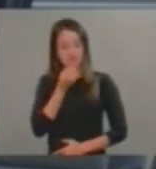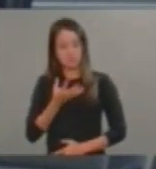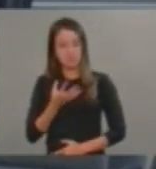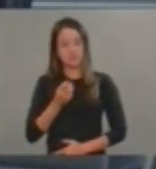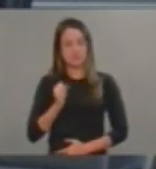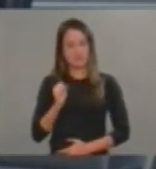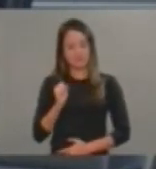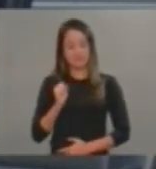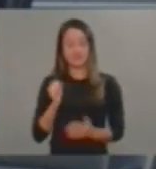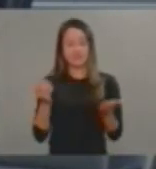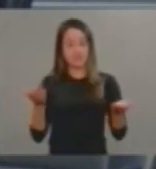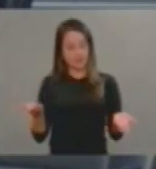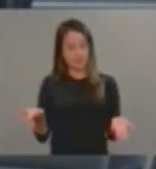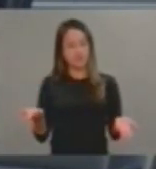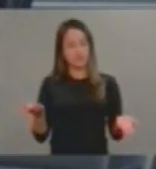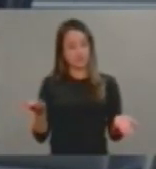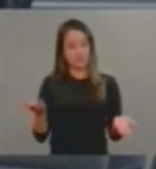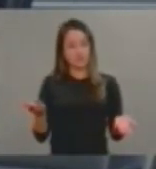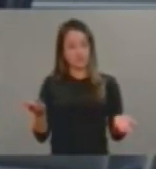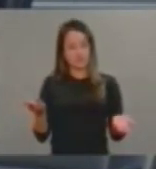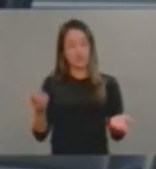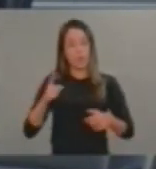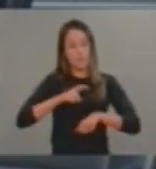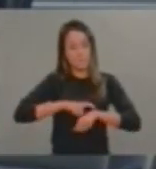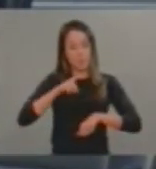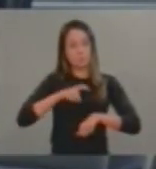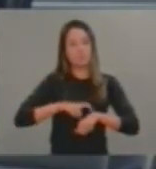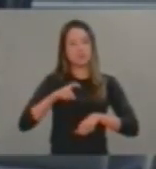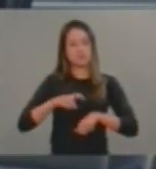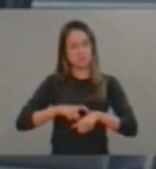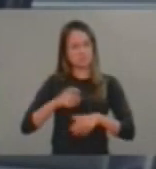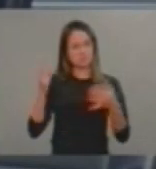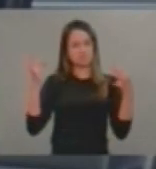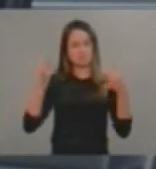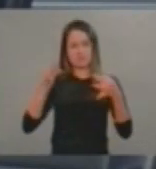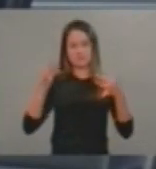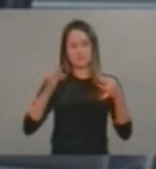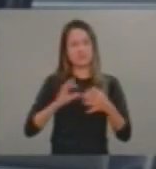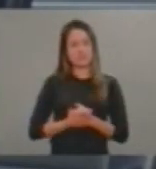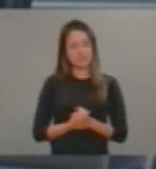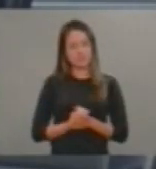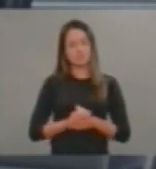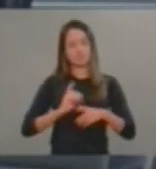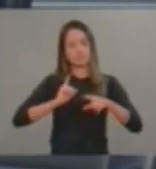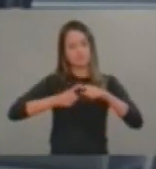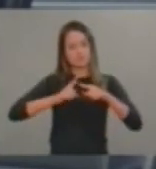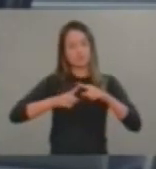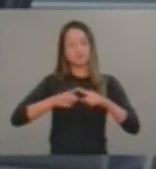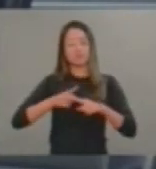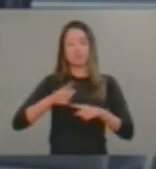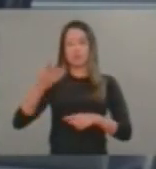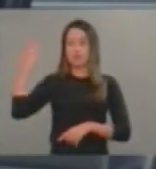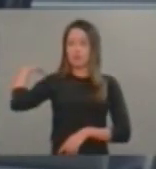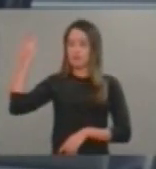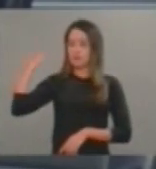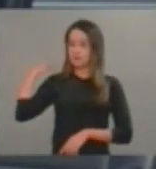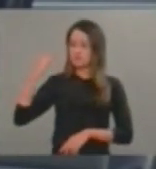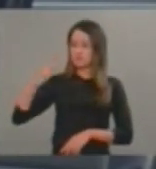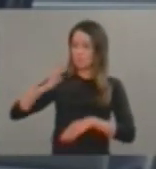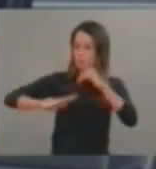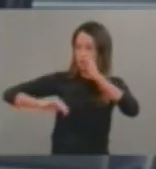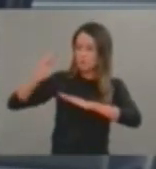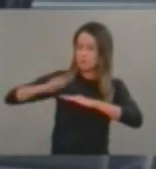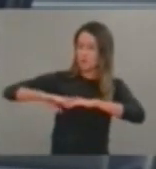Ceará. Isso foi um momento histórico em que corrigiu distorções históricas e que realmente